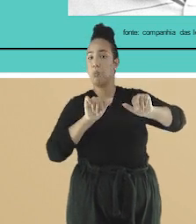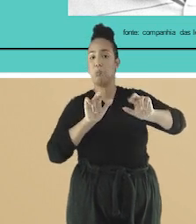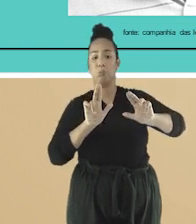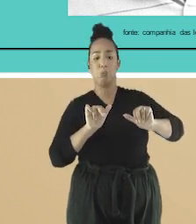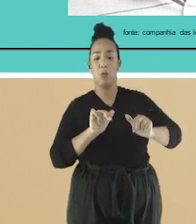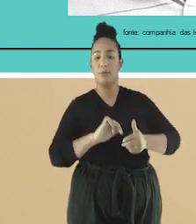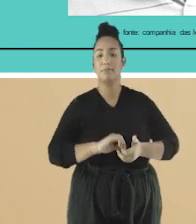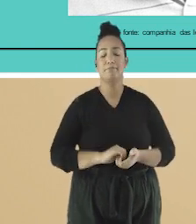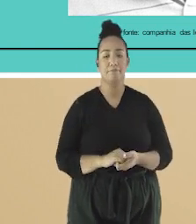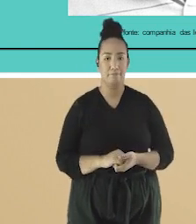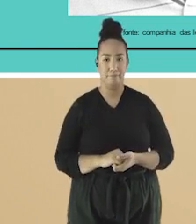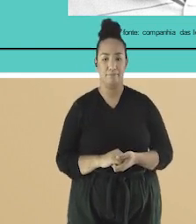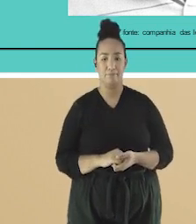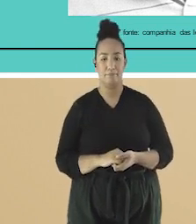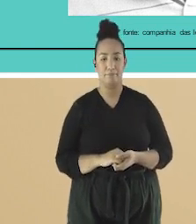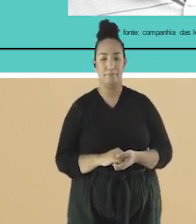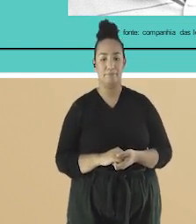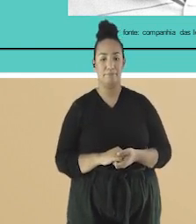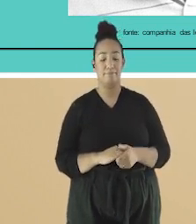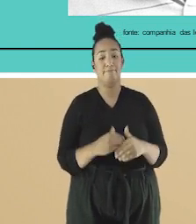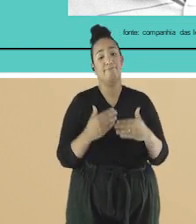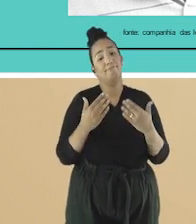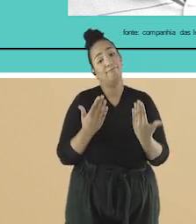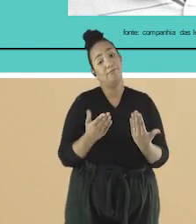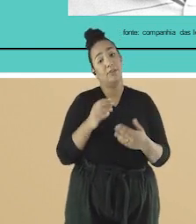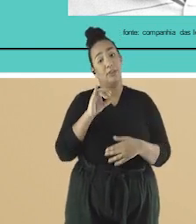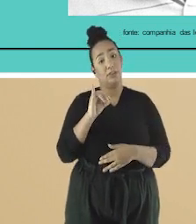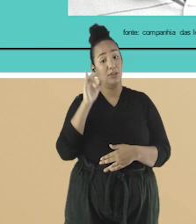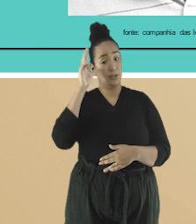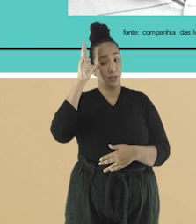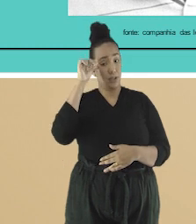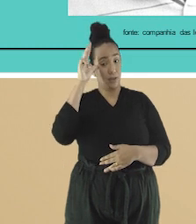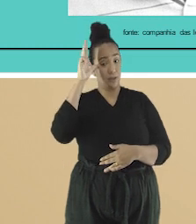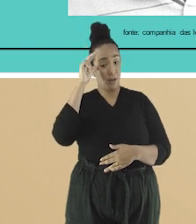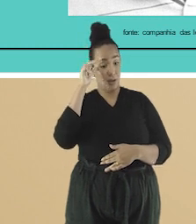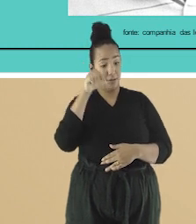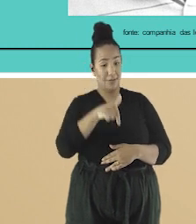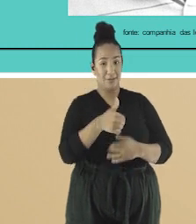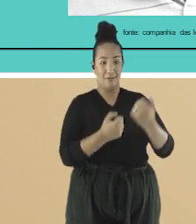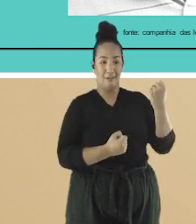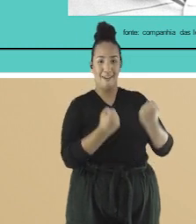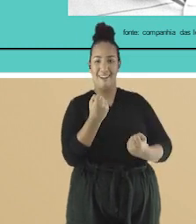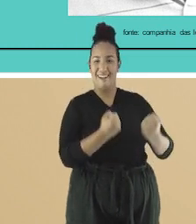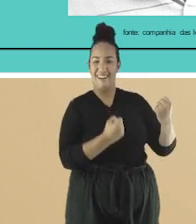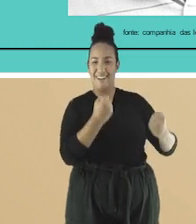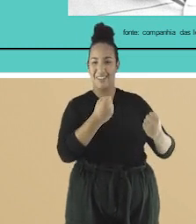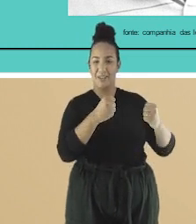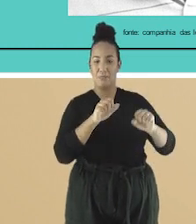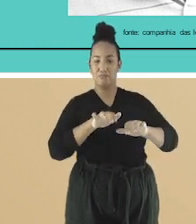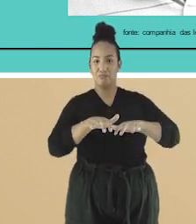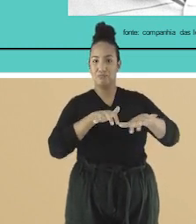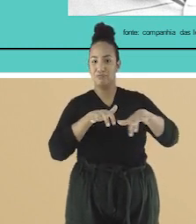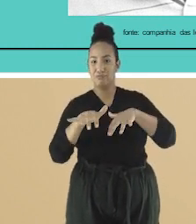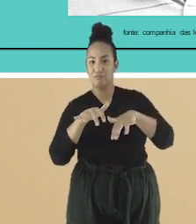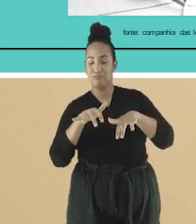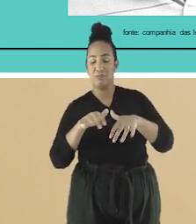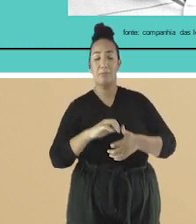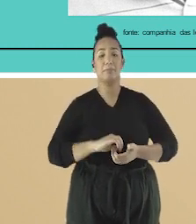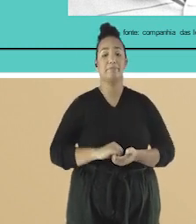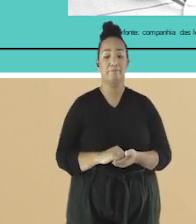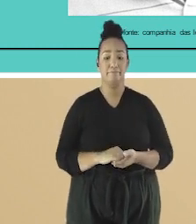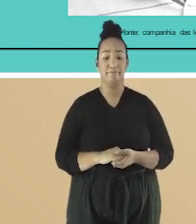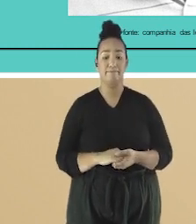não morde coisa alguma. Ah, se trotassem os cavalos do motor. Se fosse de circo o macaco do